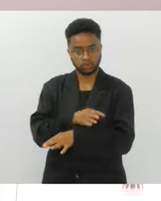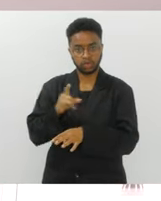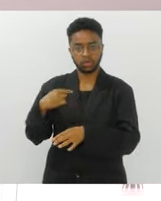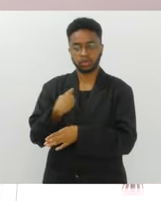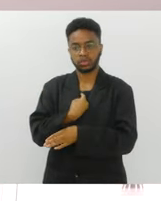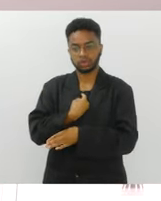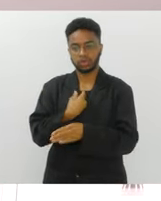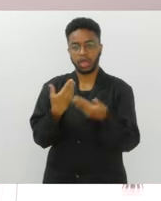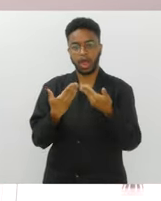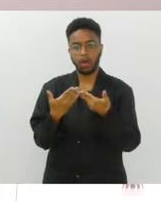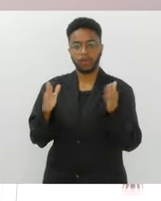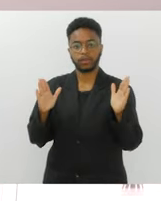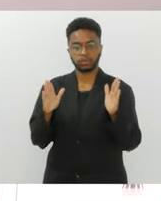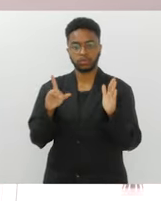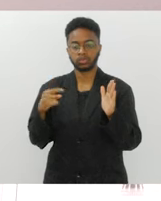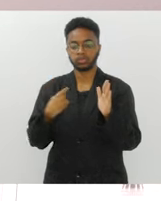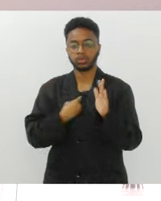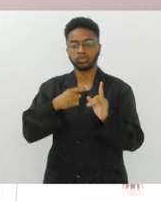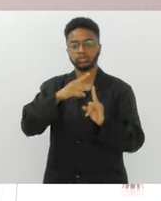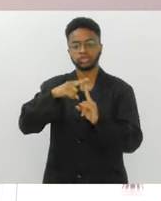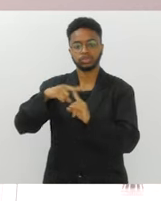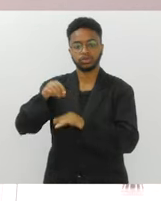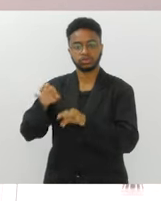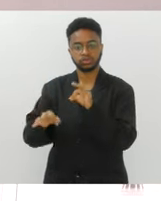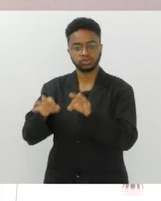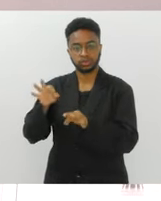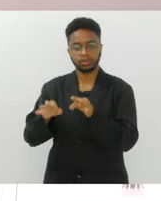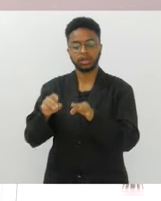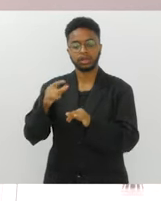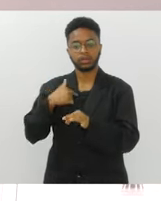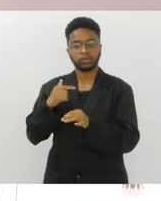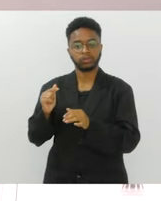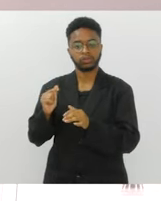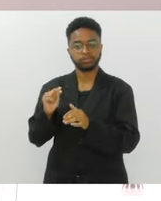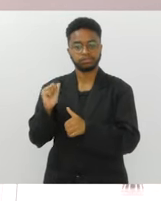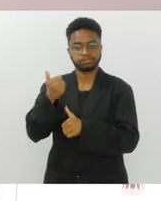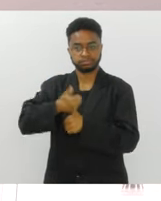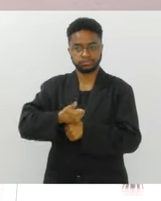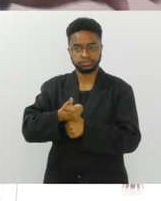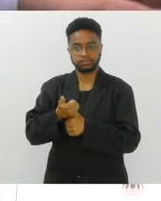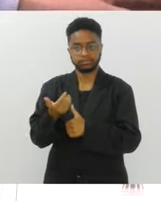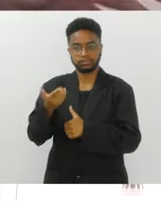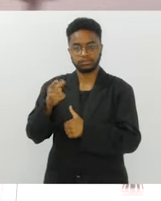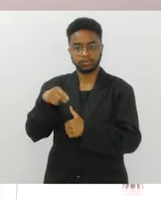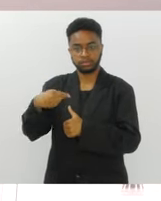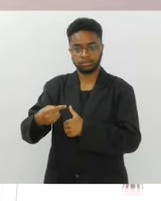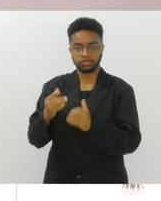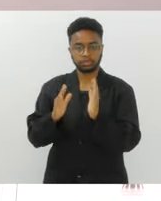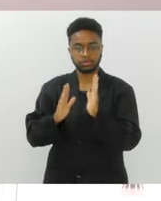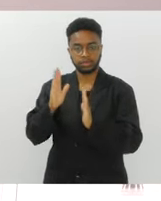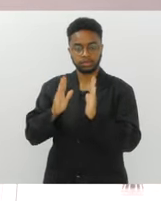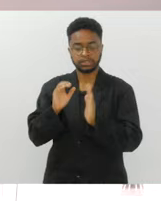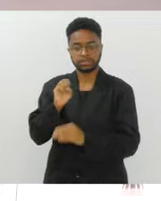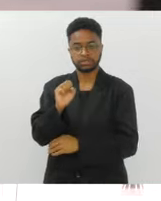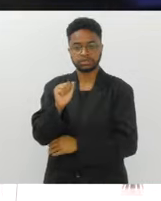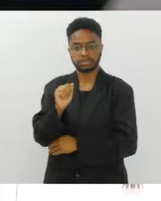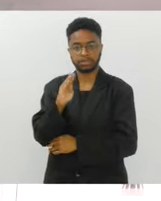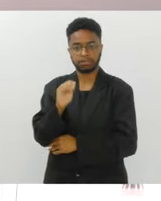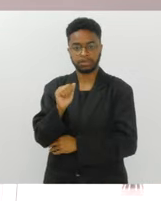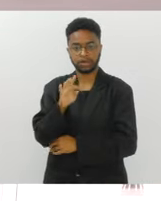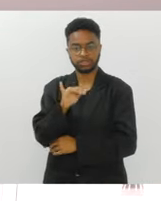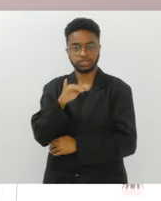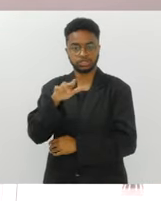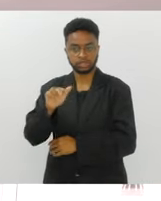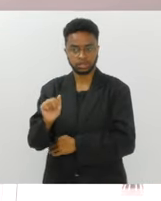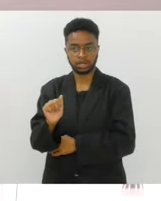nossa forma de julgamento, que foi uma das questões logo quando assumi, logo após a minha sabatina, que foi muito ponderada pelo deputado Rodrigo Amorim, e